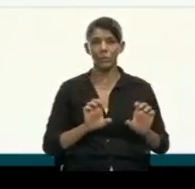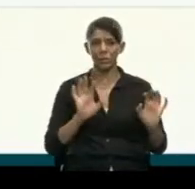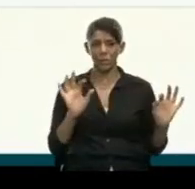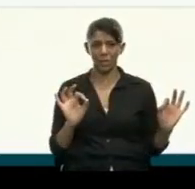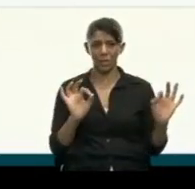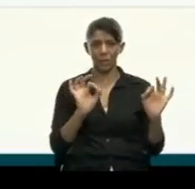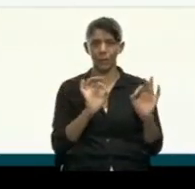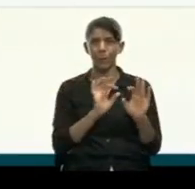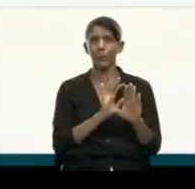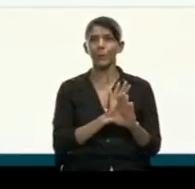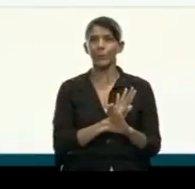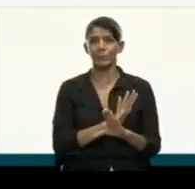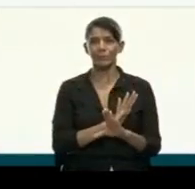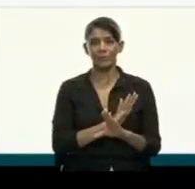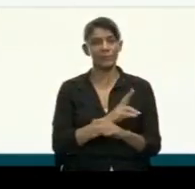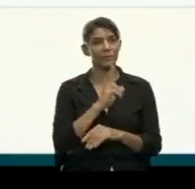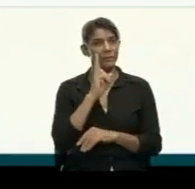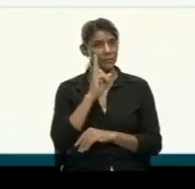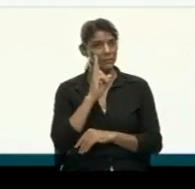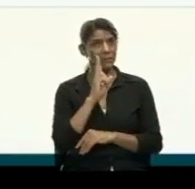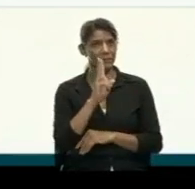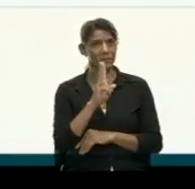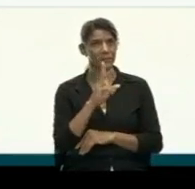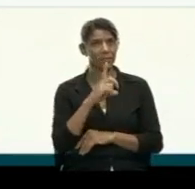terminada, né? Então, a gente vê aqui